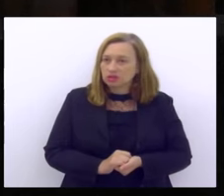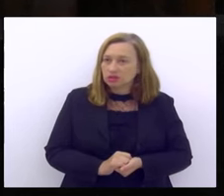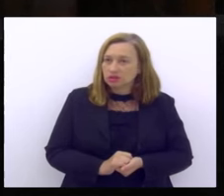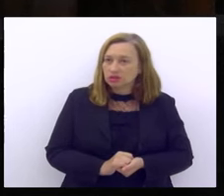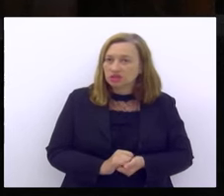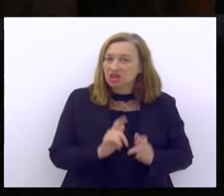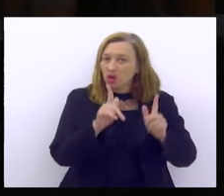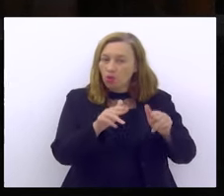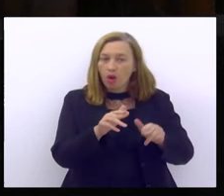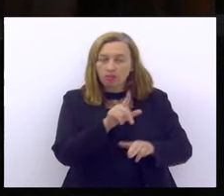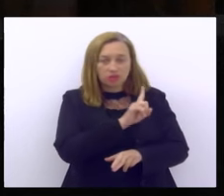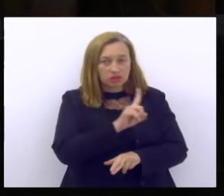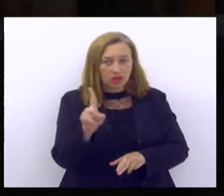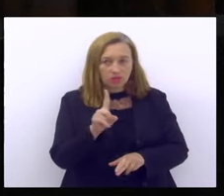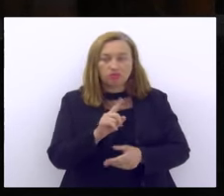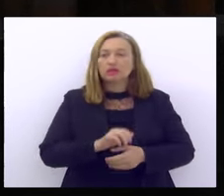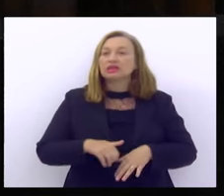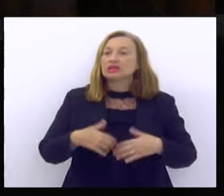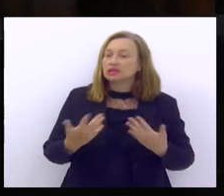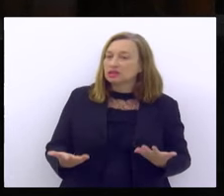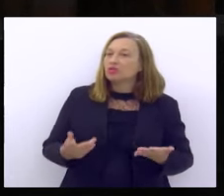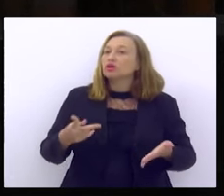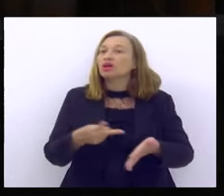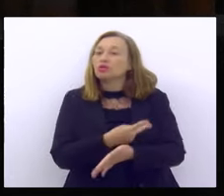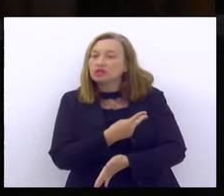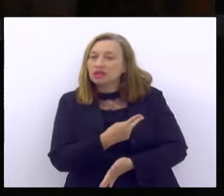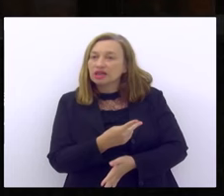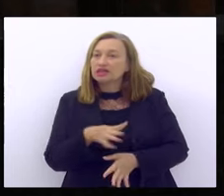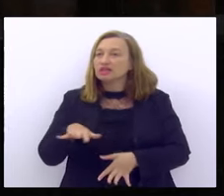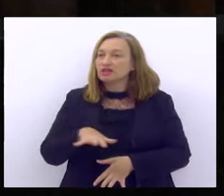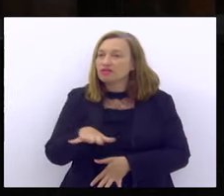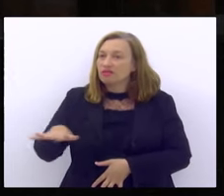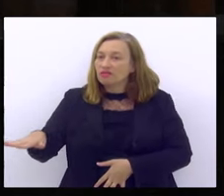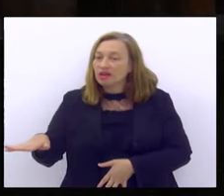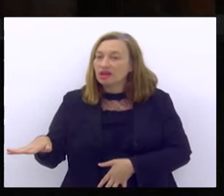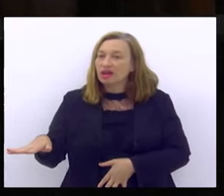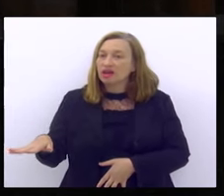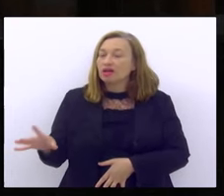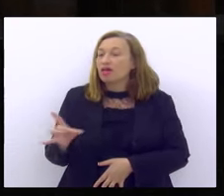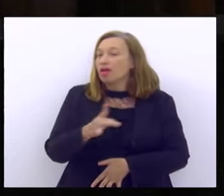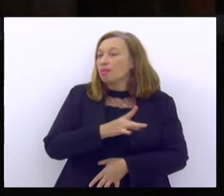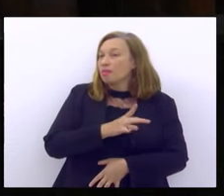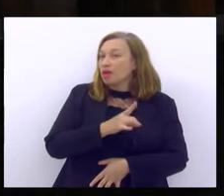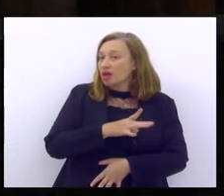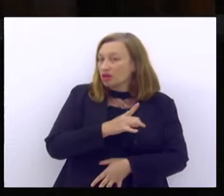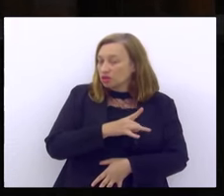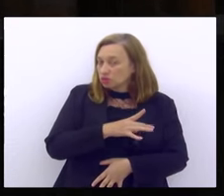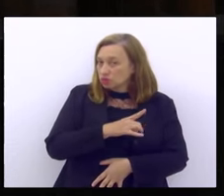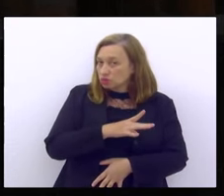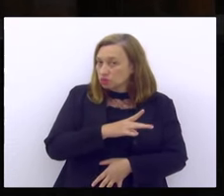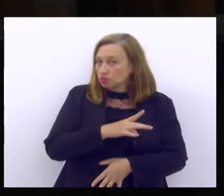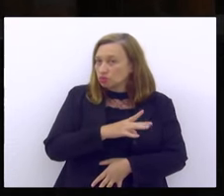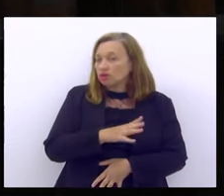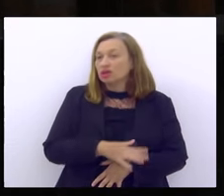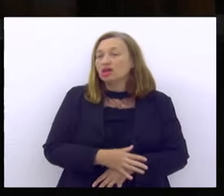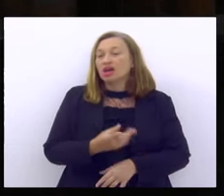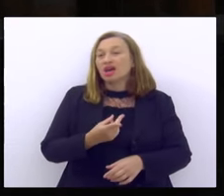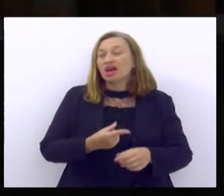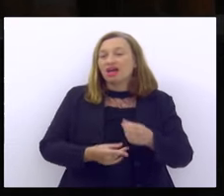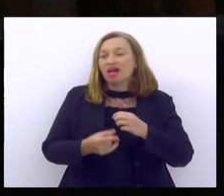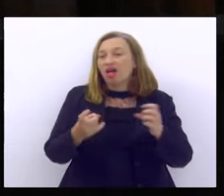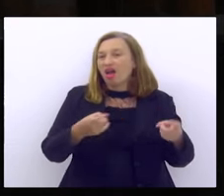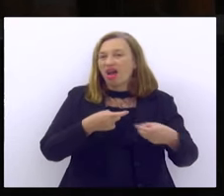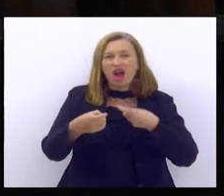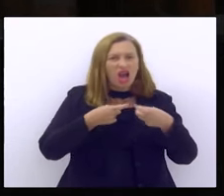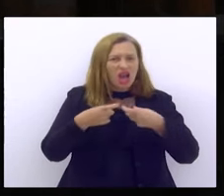a mesma. Então, o que acontece nas nossas favelas é temerário, é uma eterna guerra, que não é